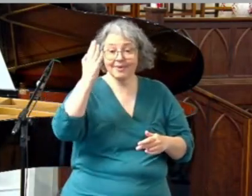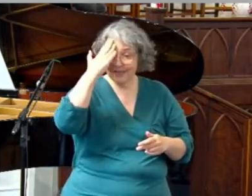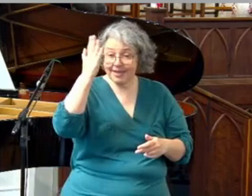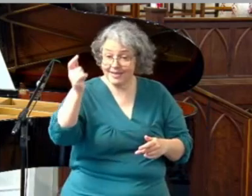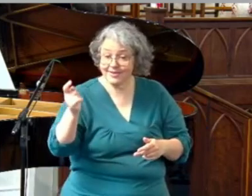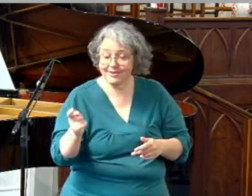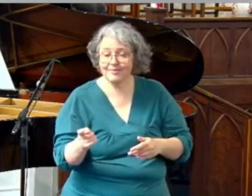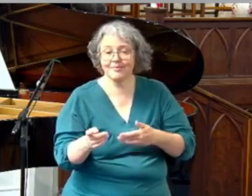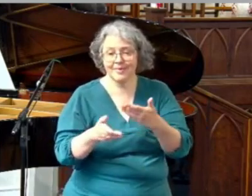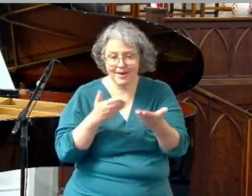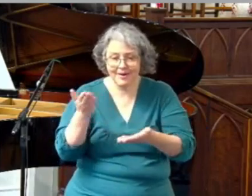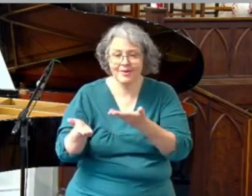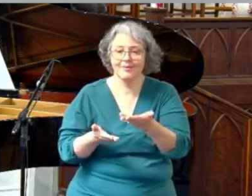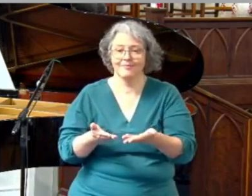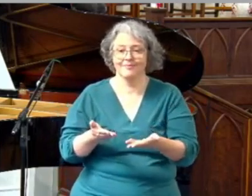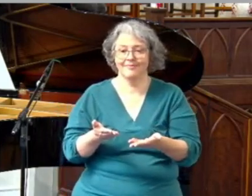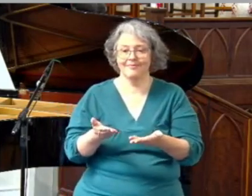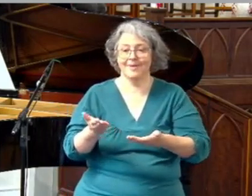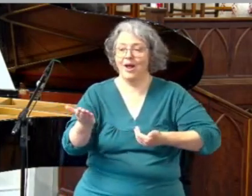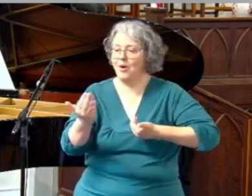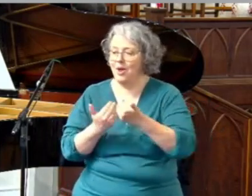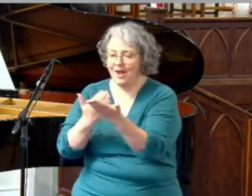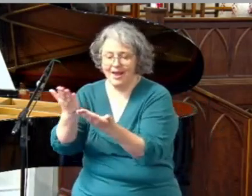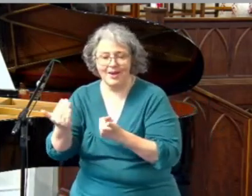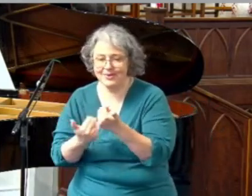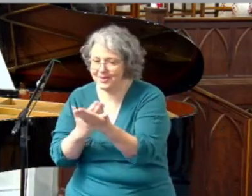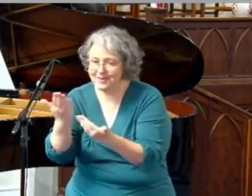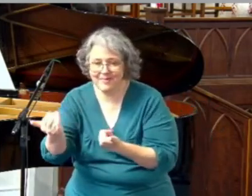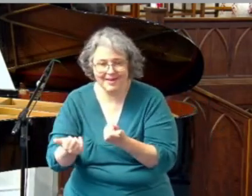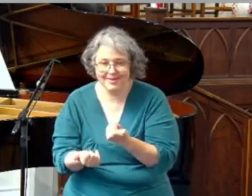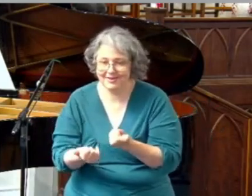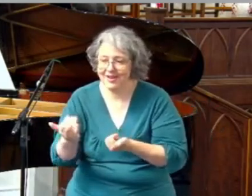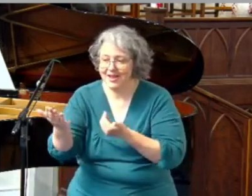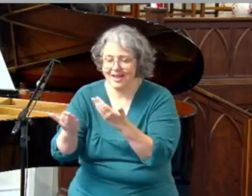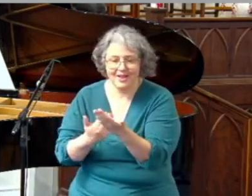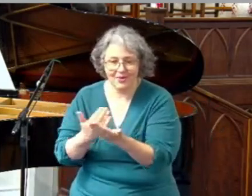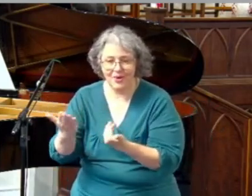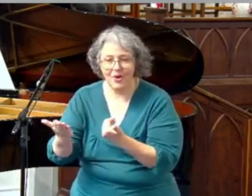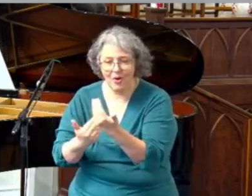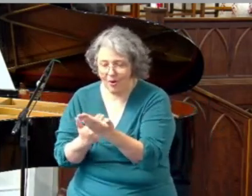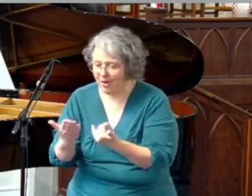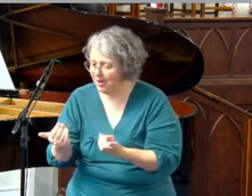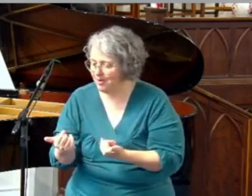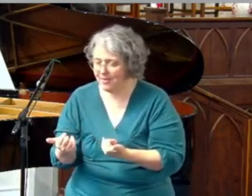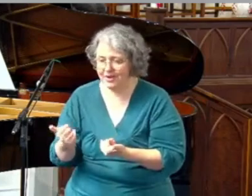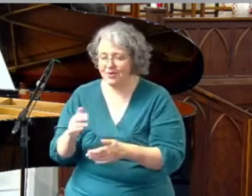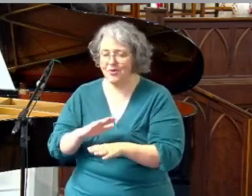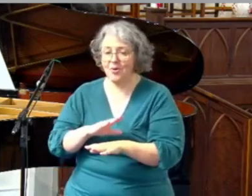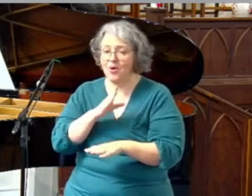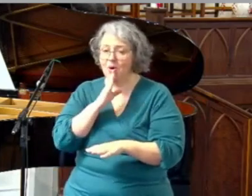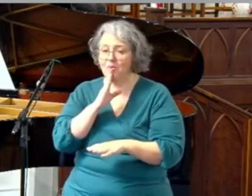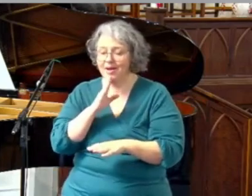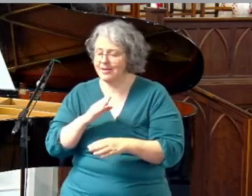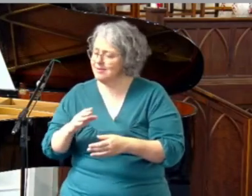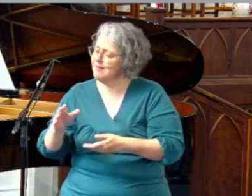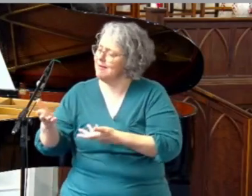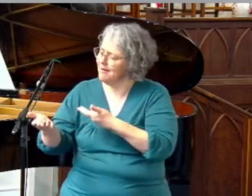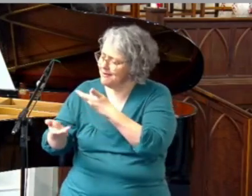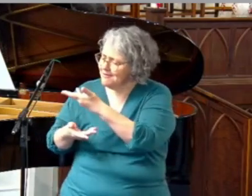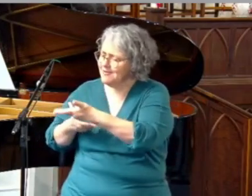servidas, onde o relacionamento é o ambiente onde eles conversam a respeito de coisas importantes da